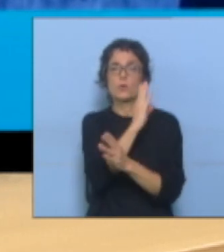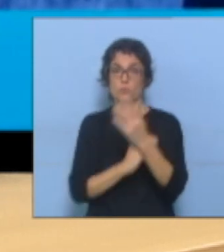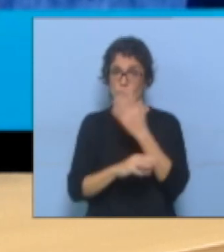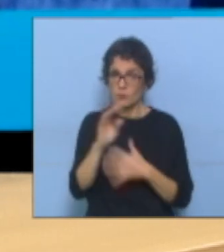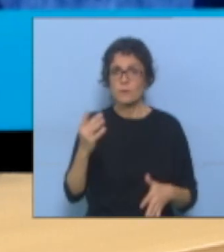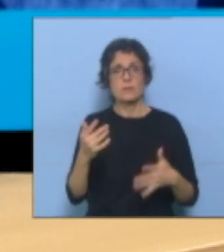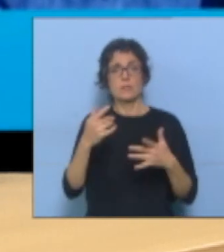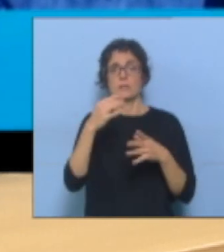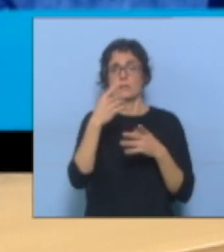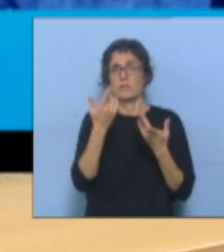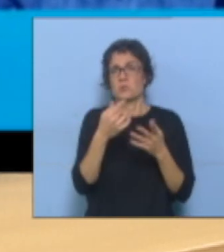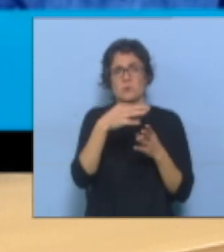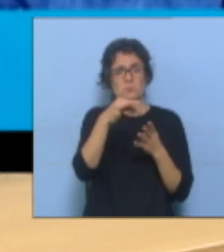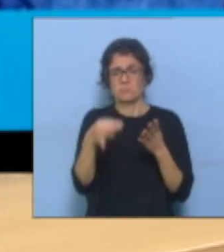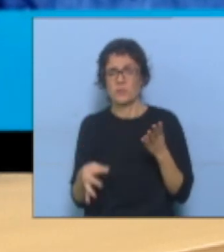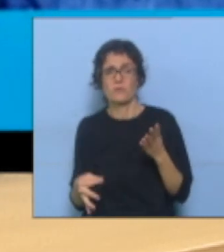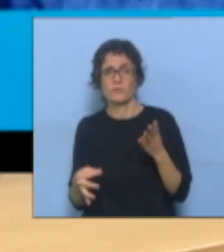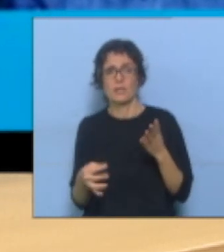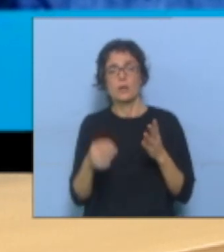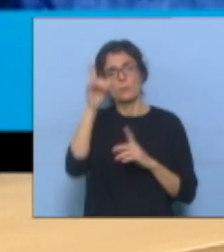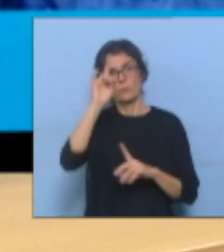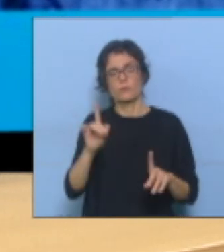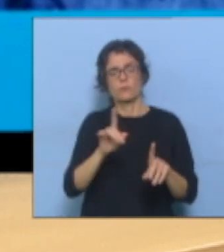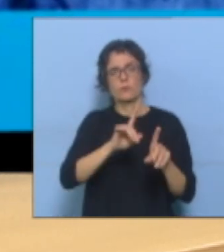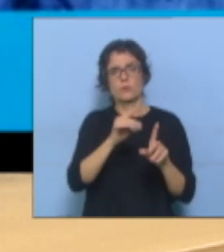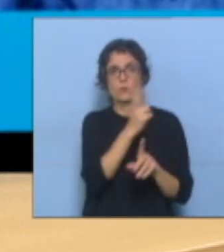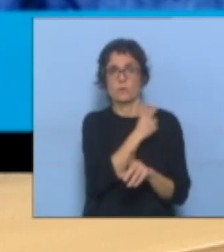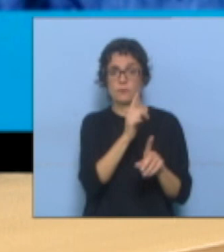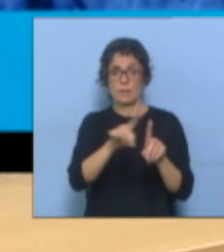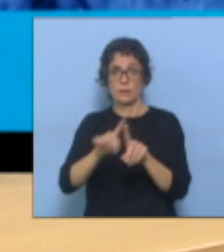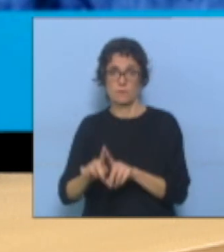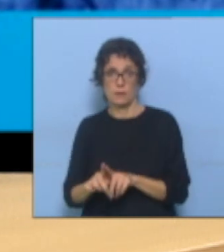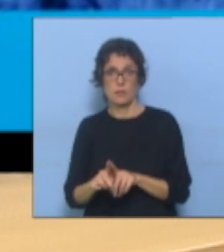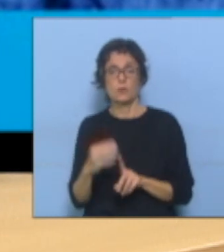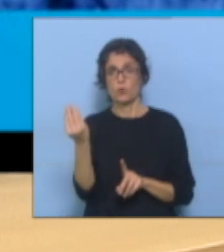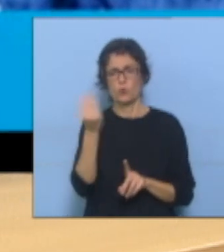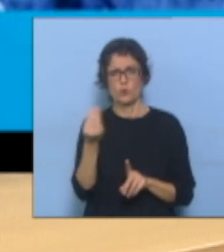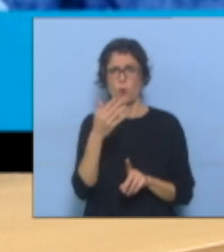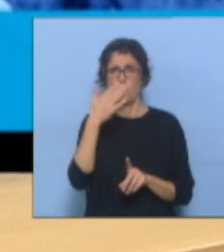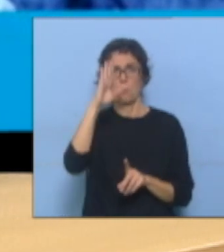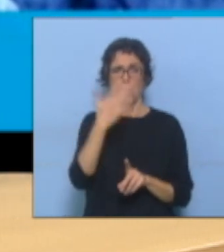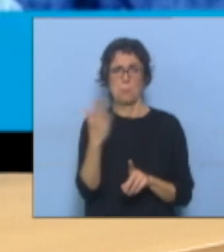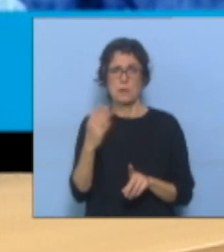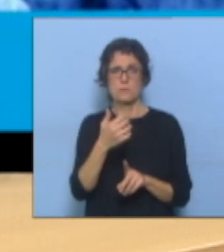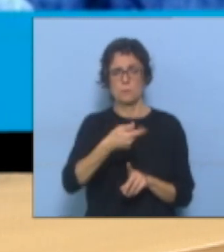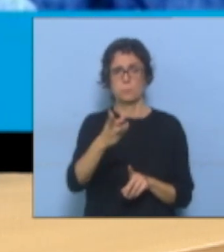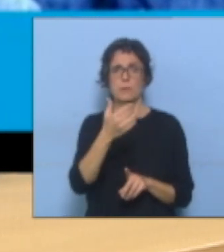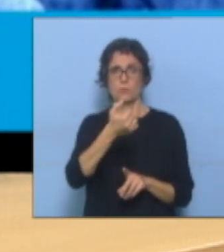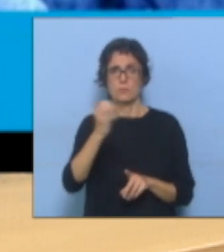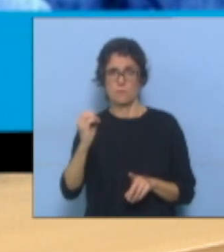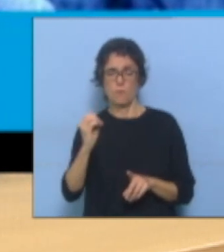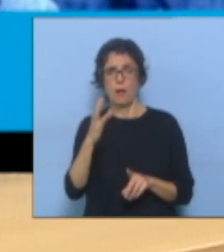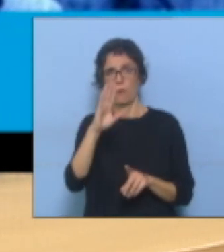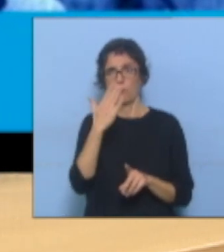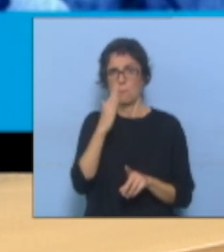estão a ser debatidos com professores destas várias universidades, com os jovens, cerca de 50 jovens, dos quais talvez 30